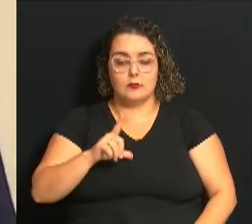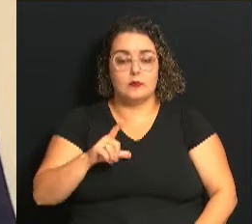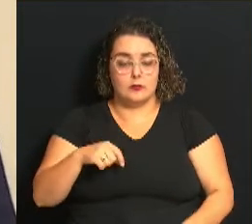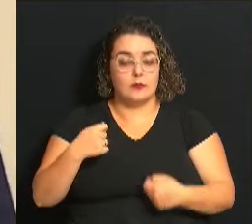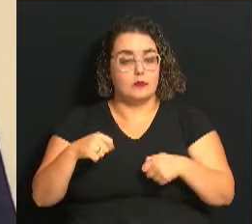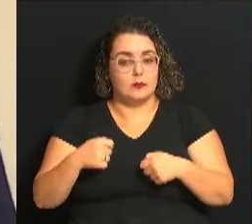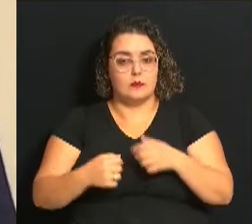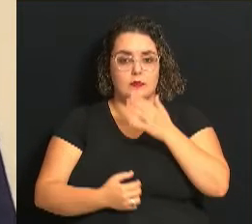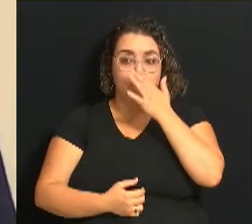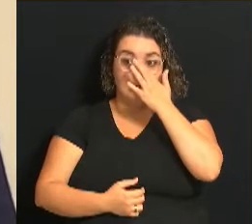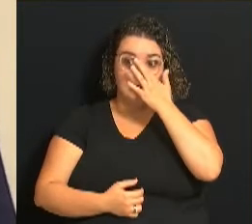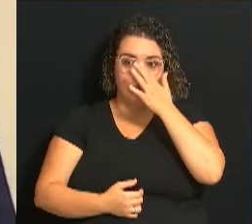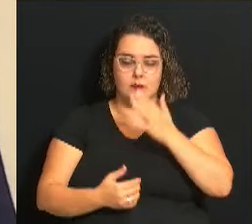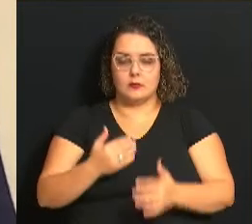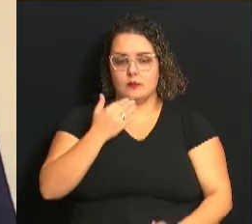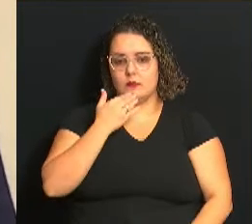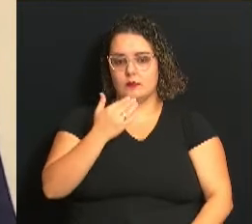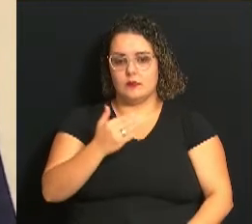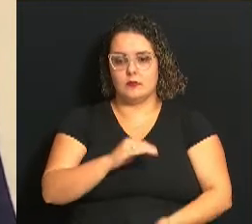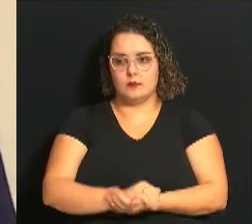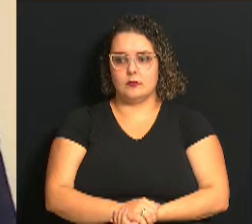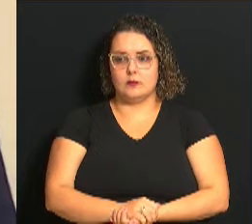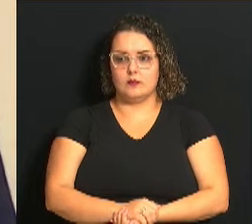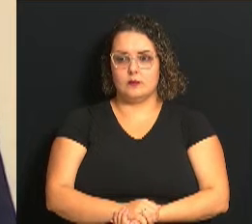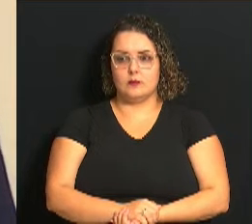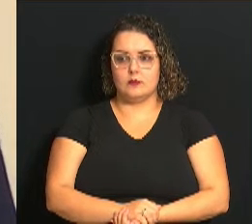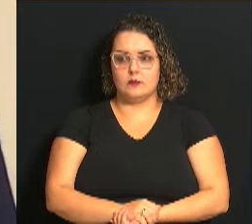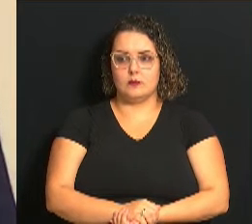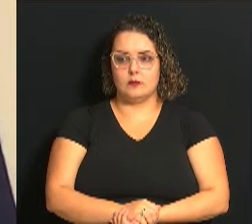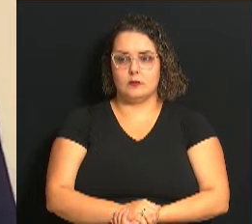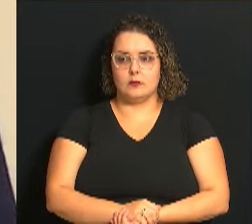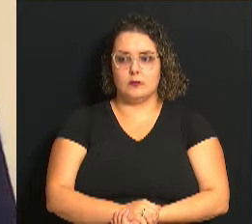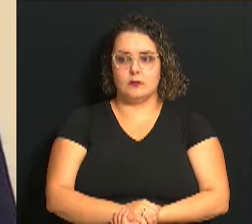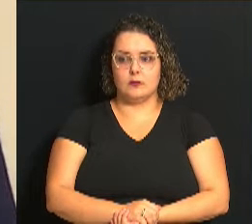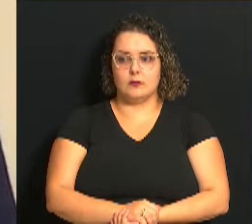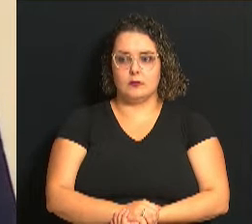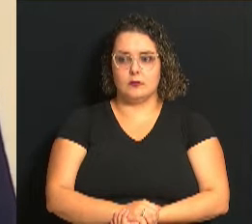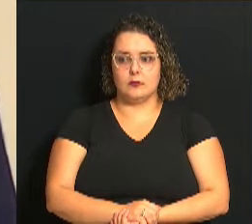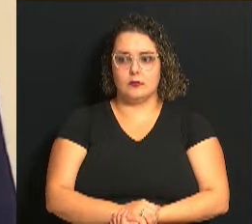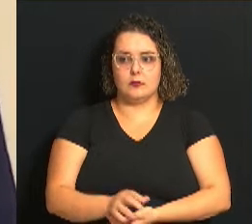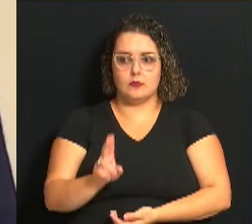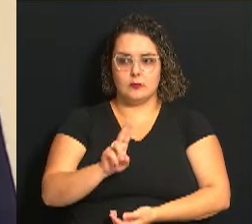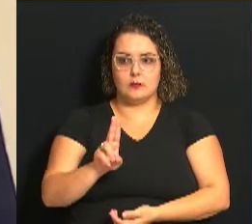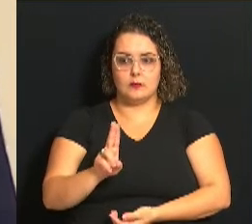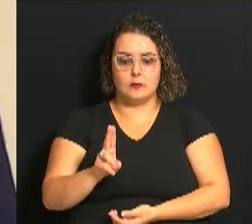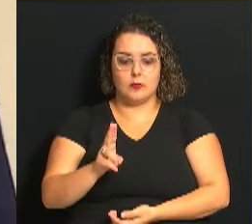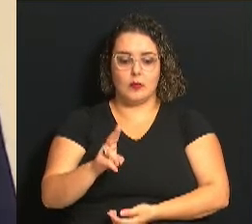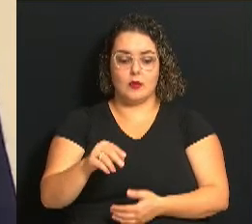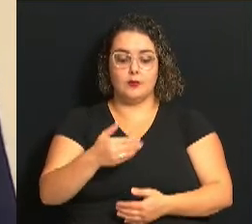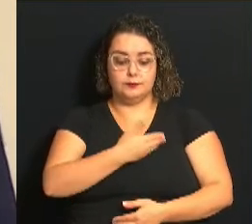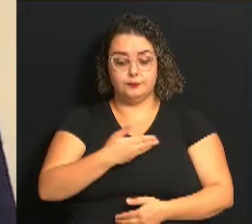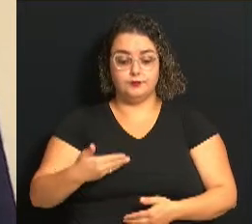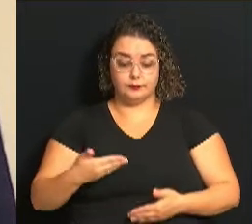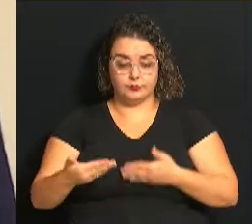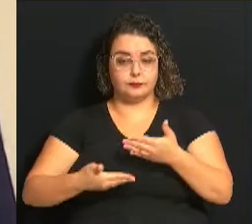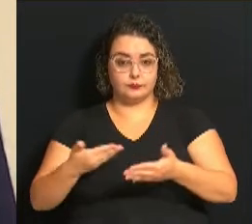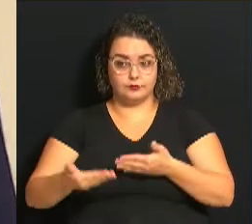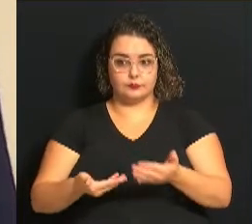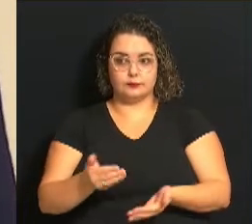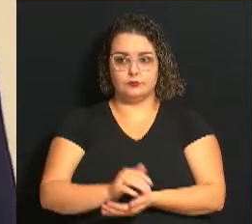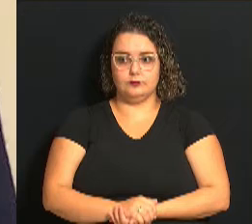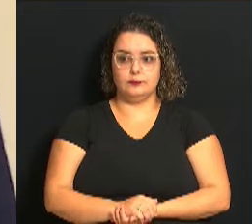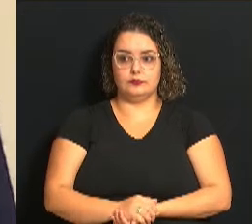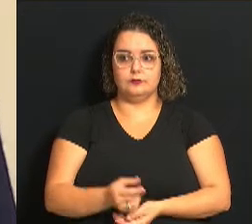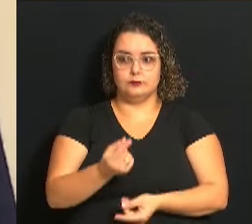já pedimos aí ao prefeito a nomeação, né, de um funcionário ligado à economia